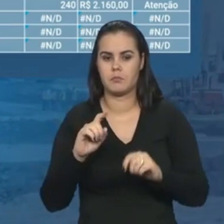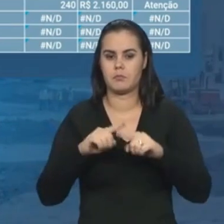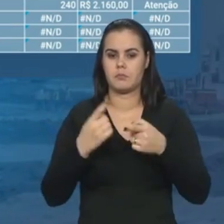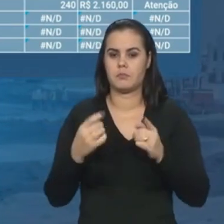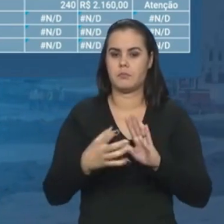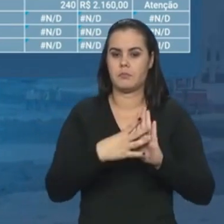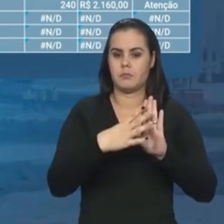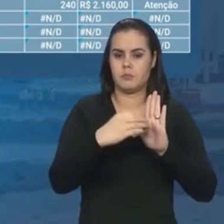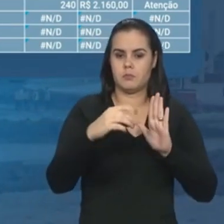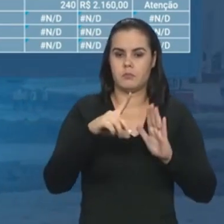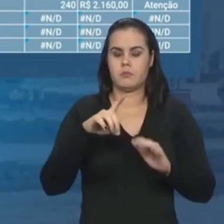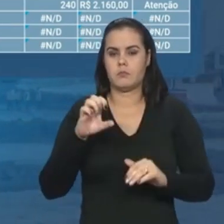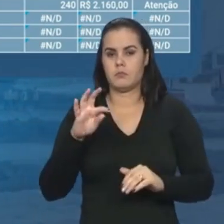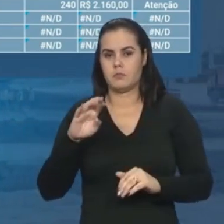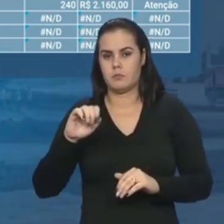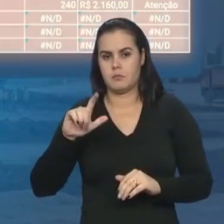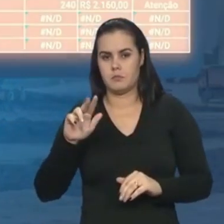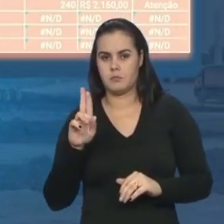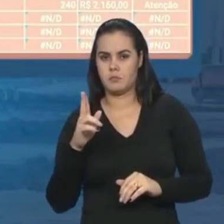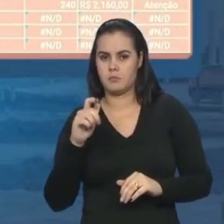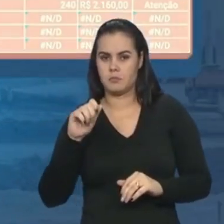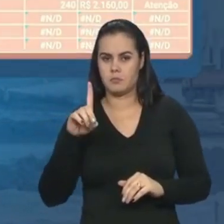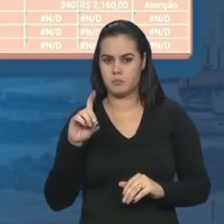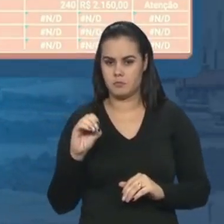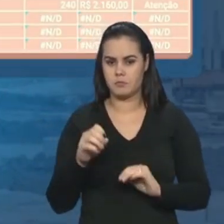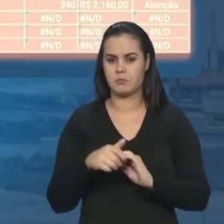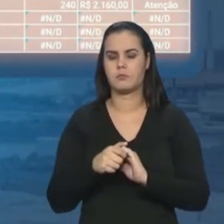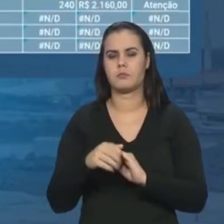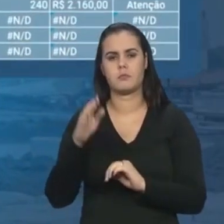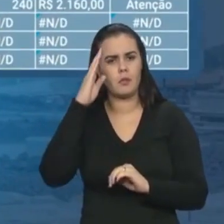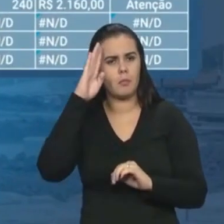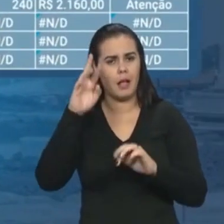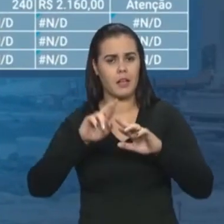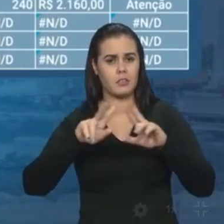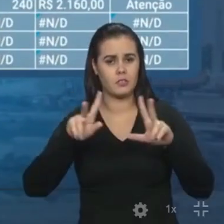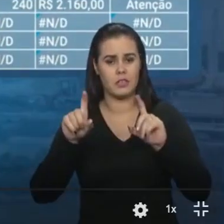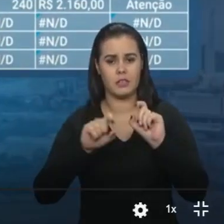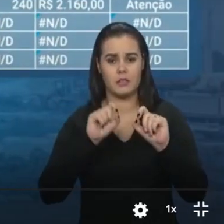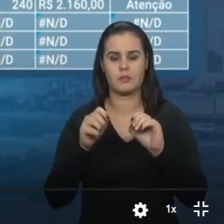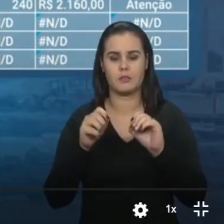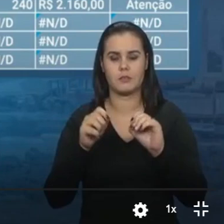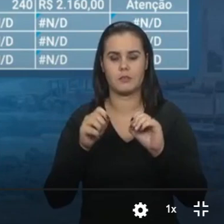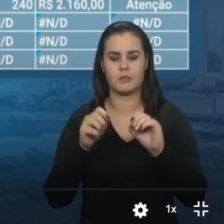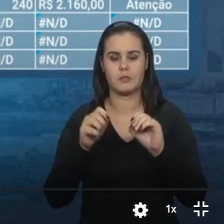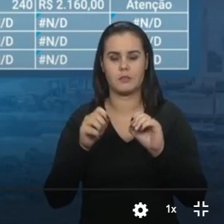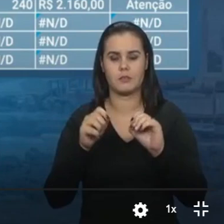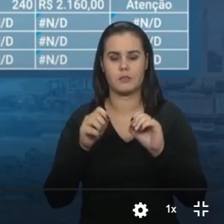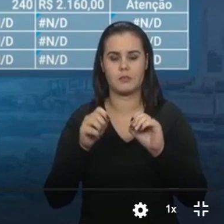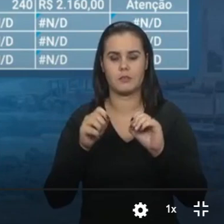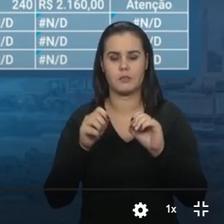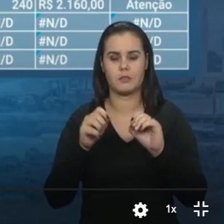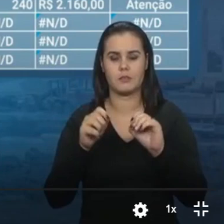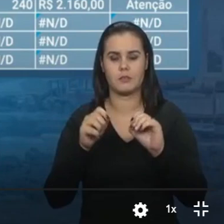as principais diferenças são as planilhas independentes, uma para entrada e uma para